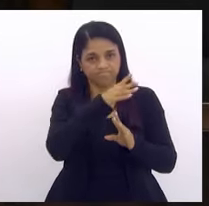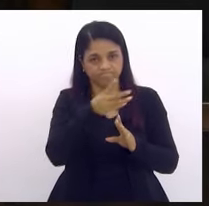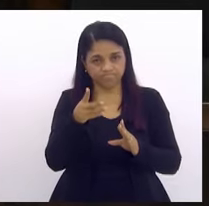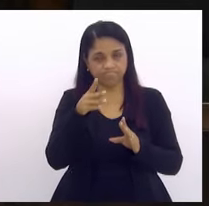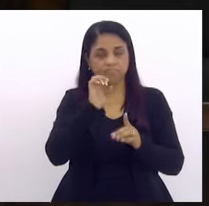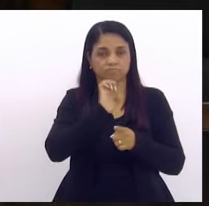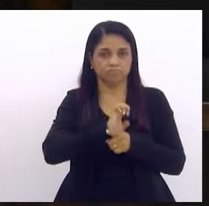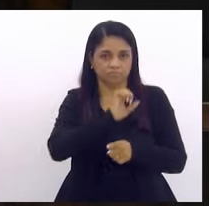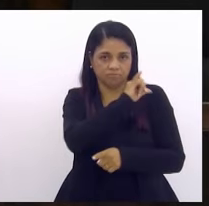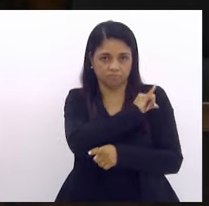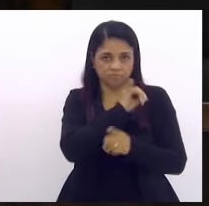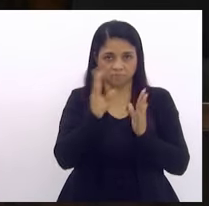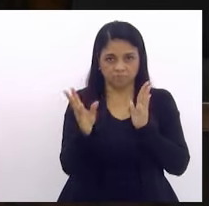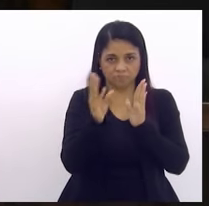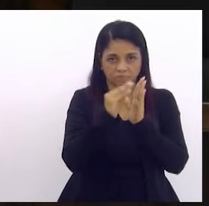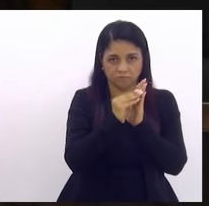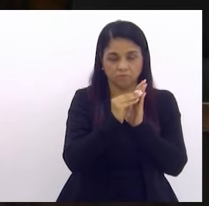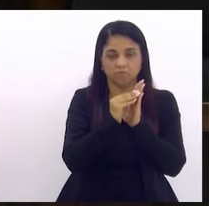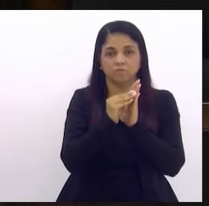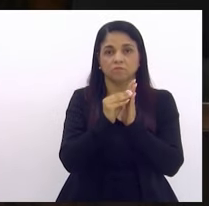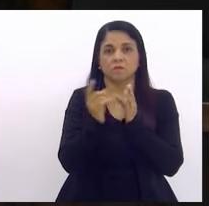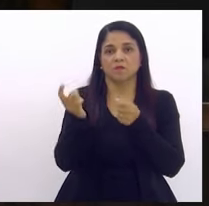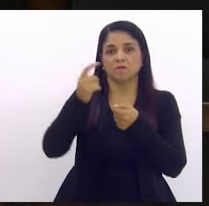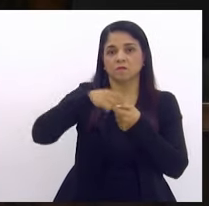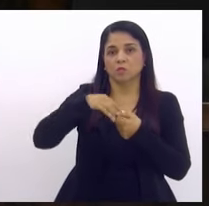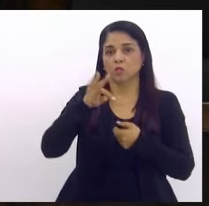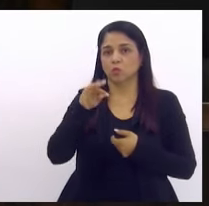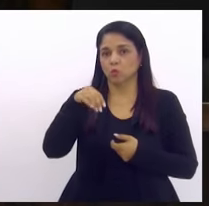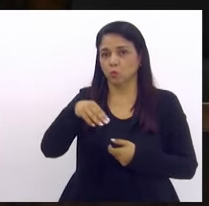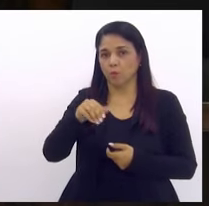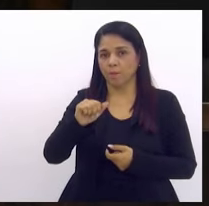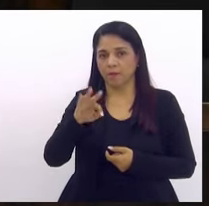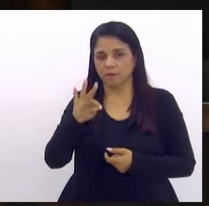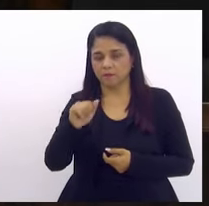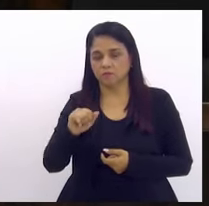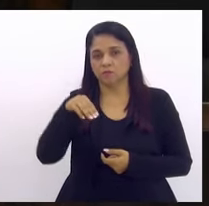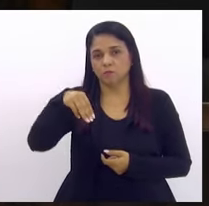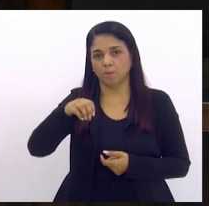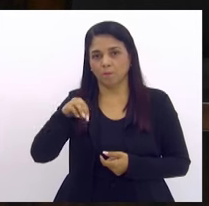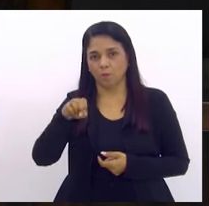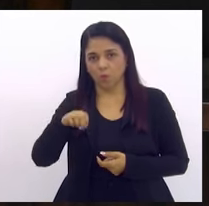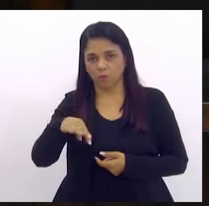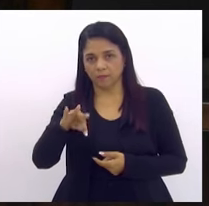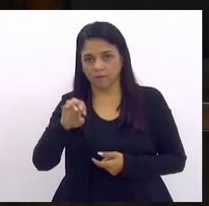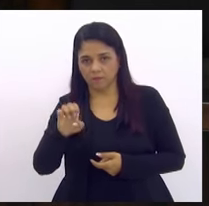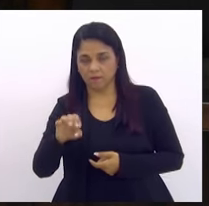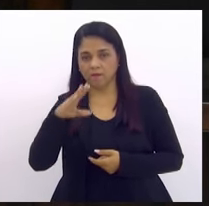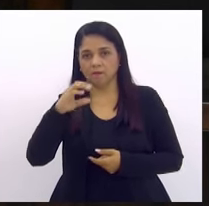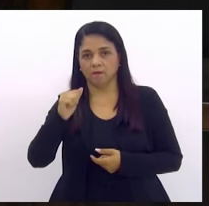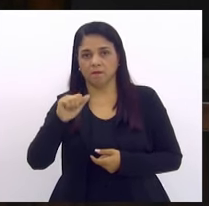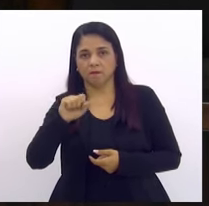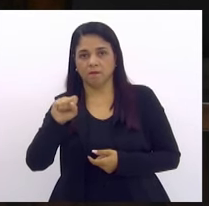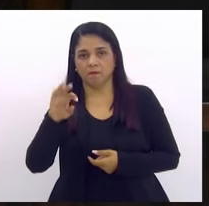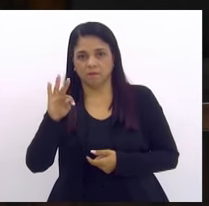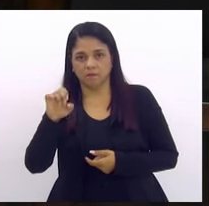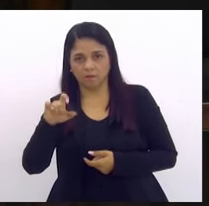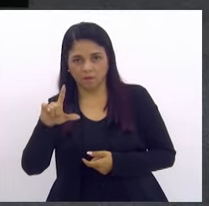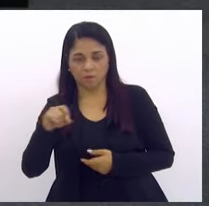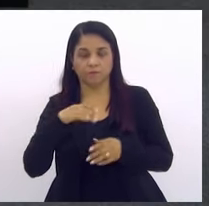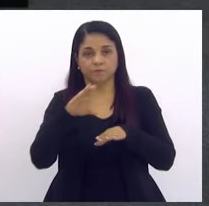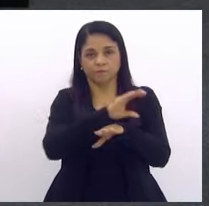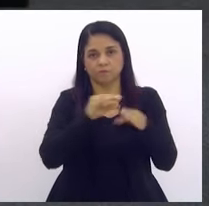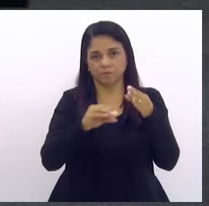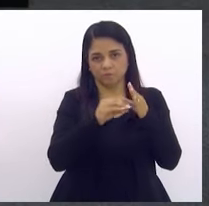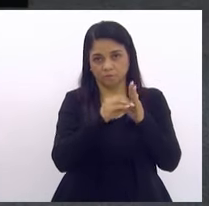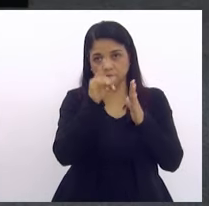oficial do Estado do Rio de Janeiro o dia da tomada de Monte Castelo, pendendo de parecer da Comissão de Emendas Constitucionais e Vetos, deputado Jorge Felipe Neto.